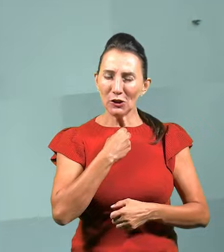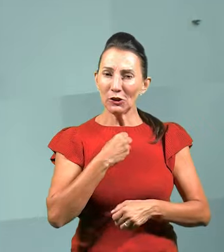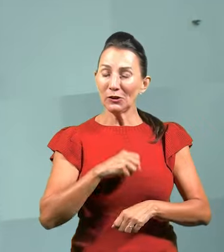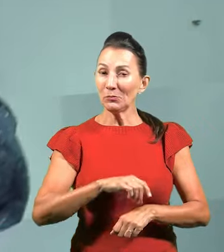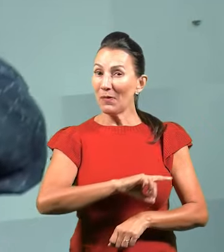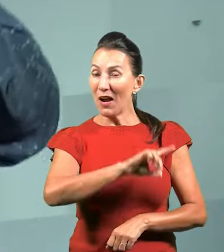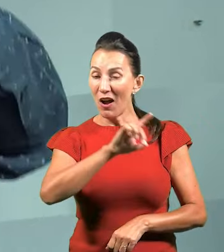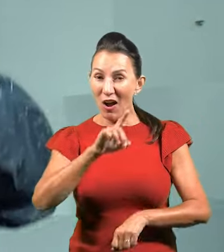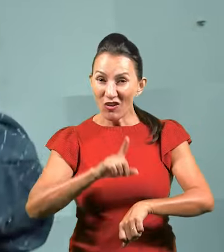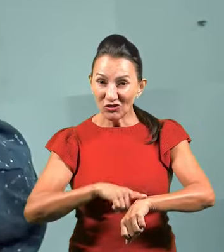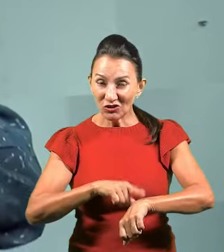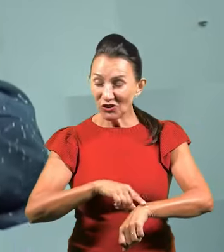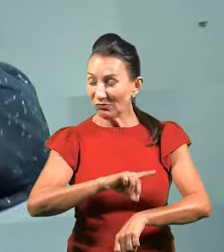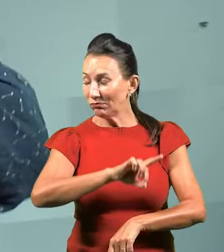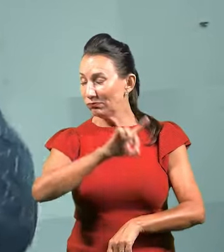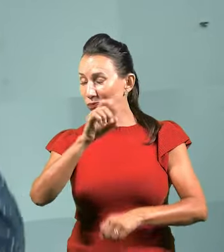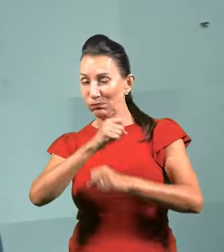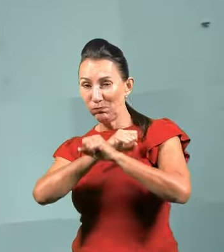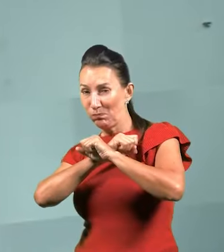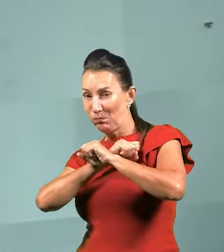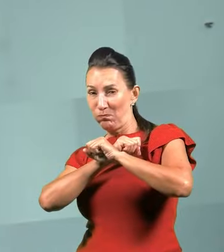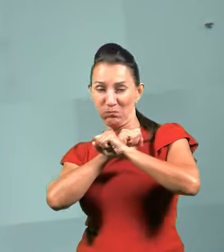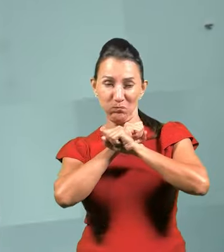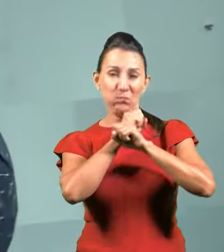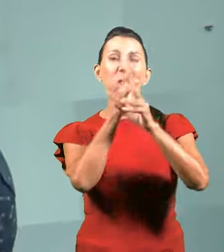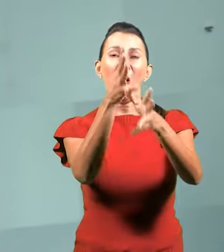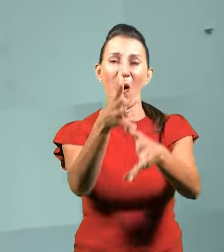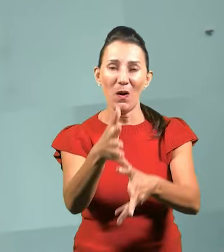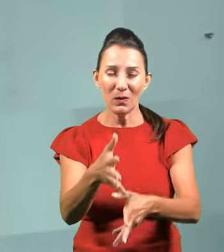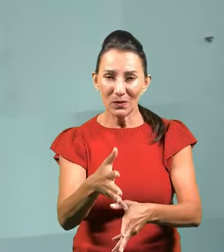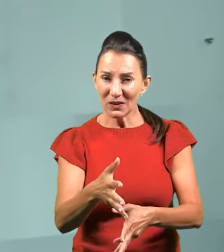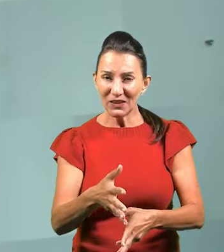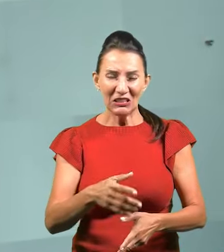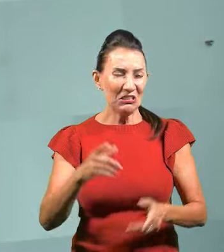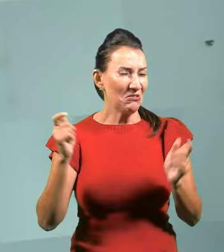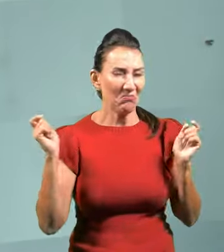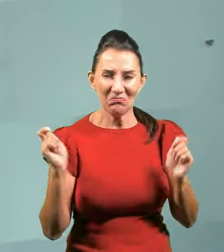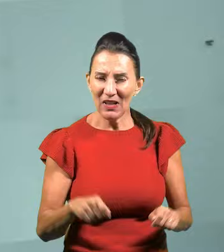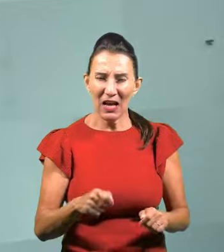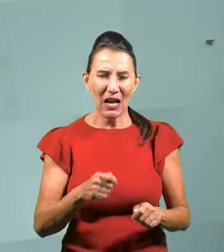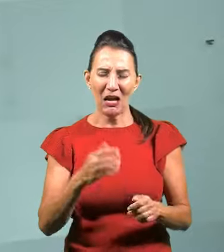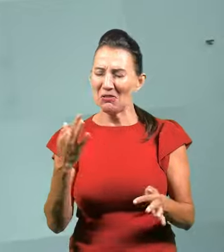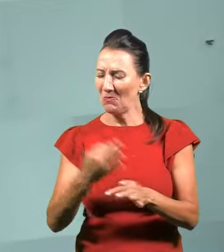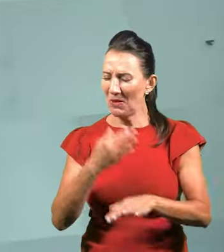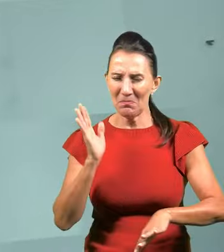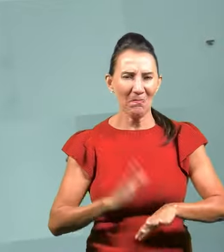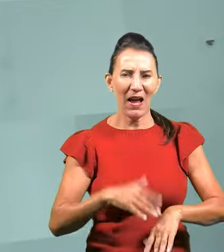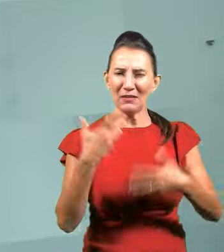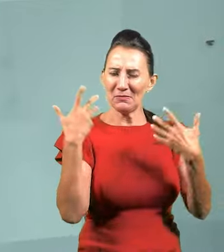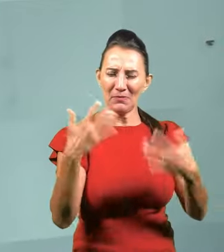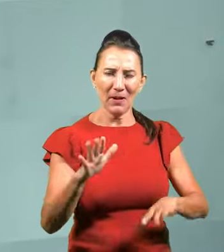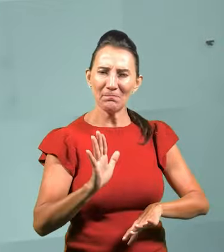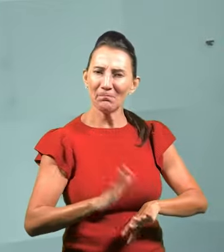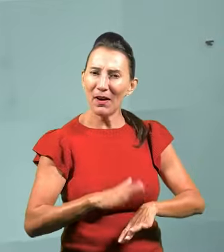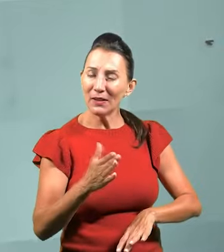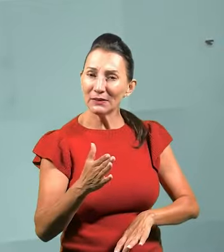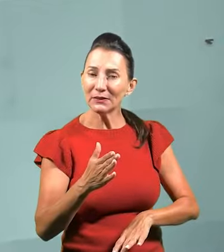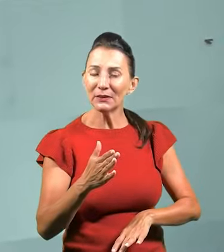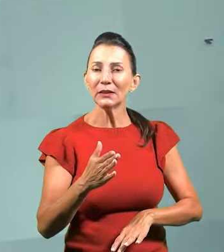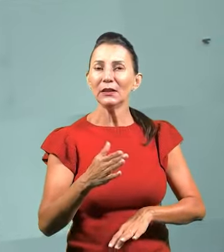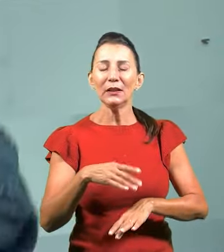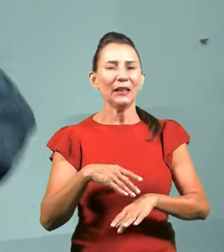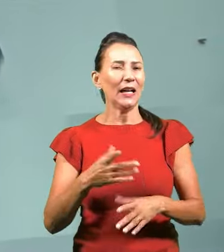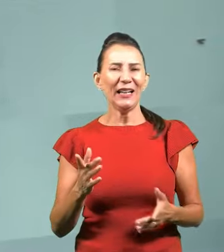ficar acumulado e um dia elas explodem como uma dinamite. não dá, não aguento mais, não